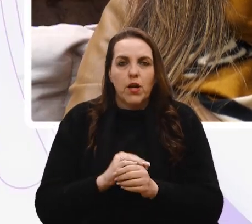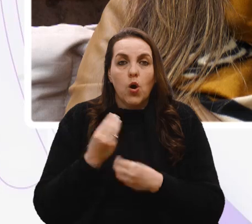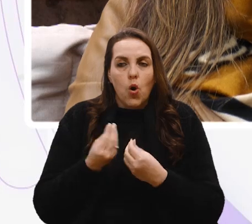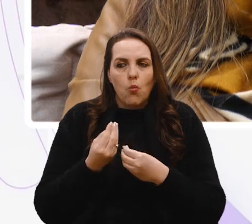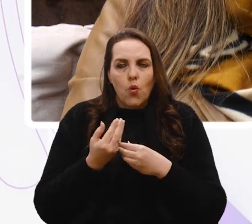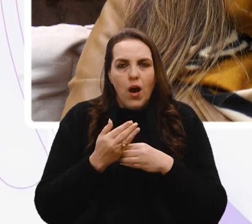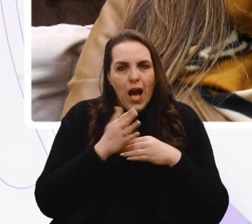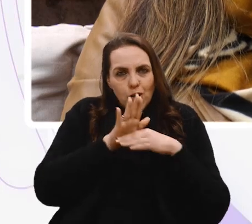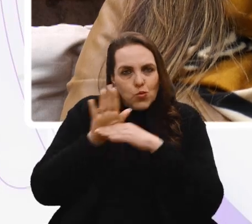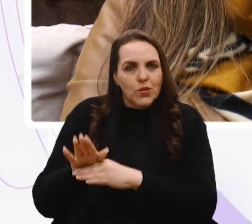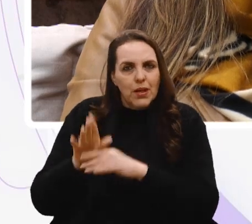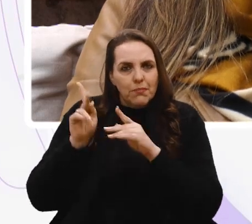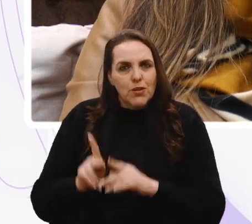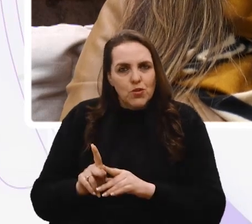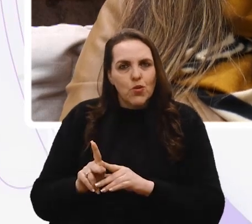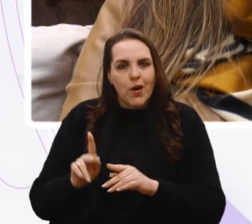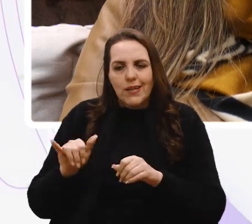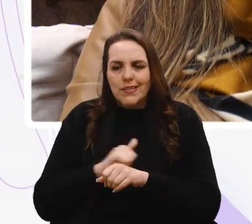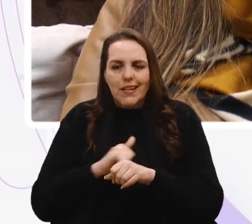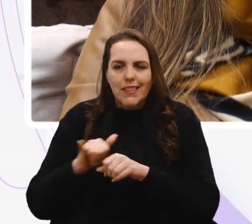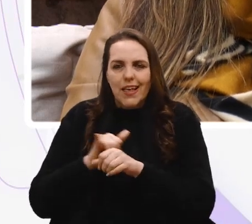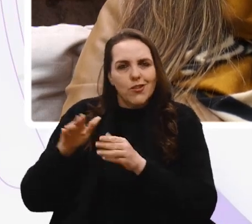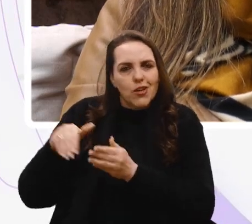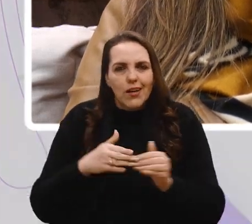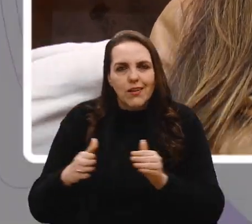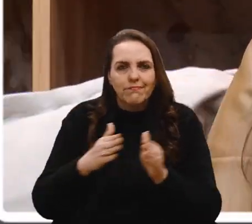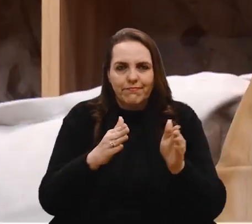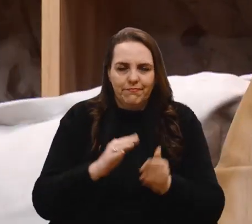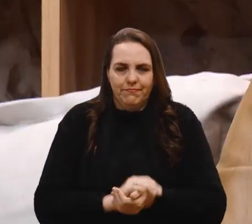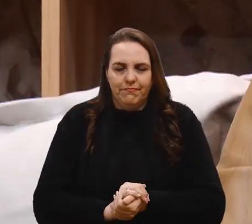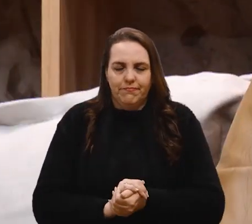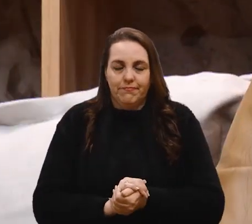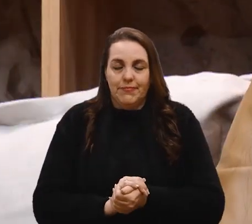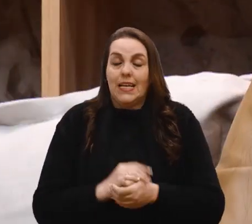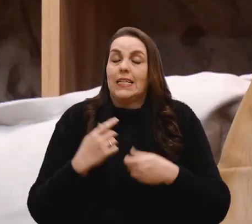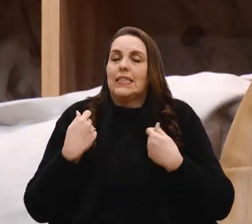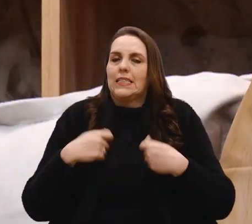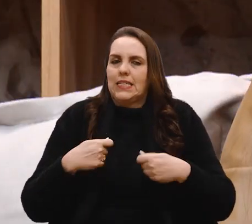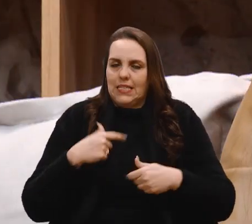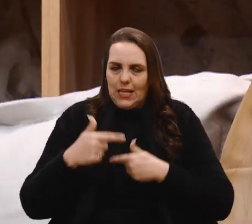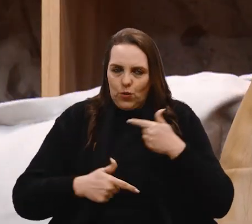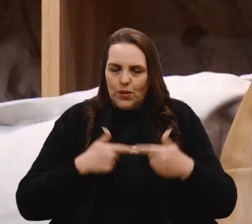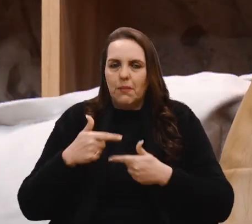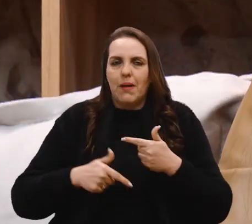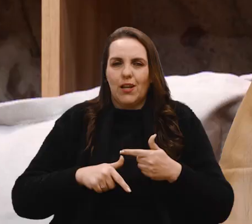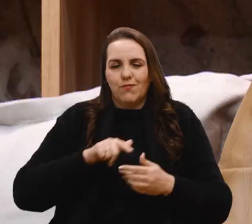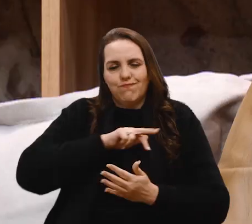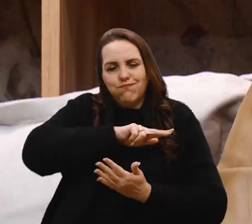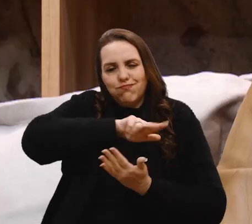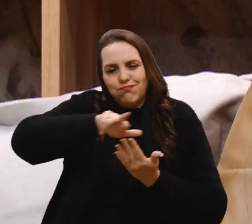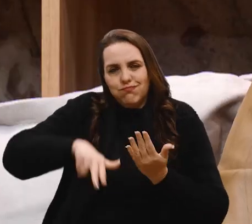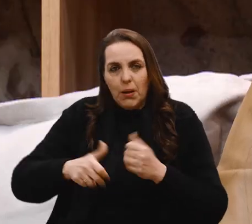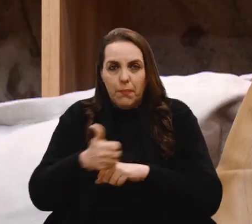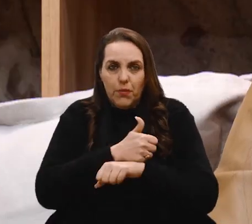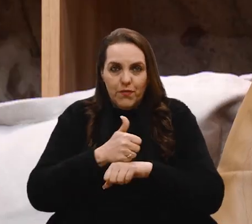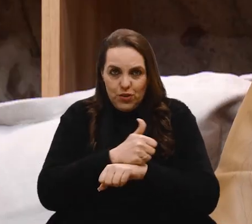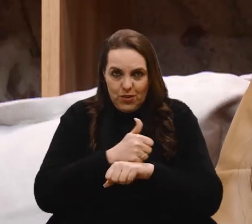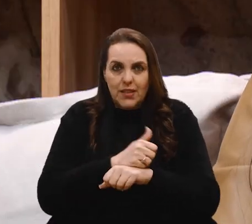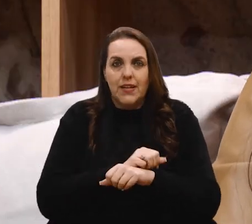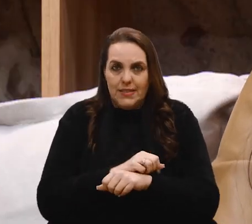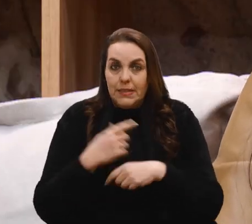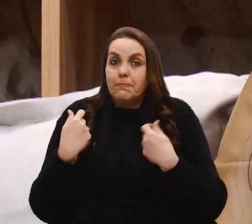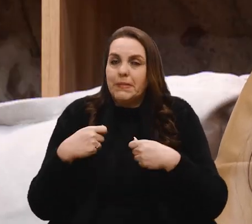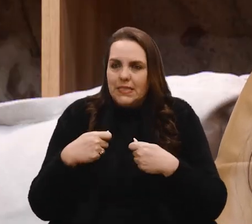encontrar saídas? É necessário esse trabalho multidisciplinar, né, Vânia? É necessário esse olhar dos